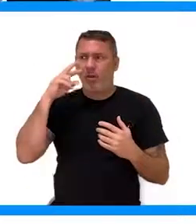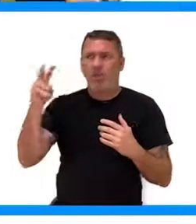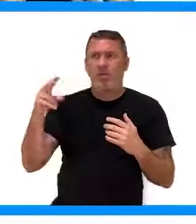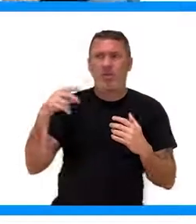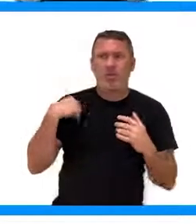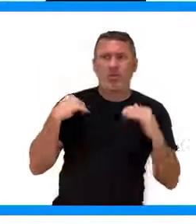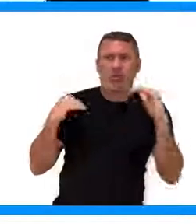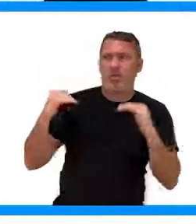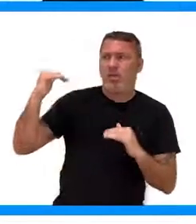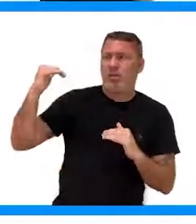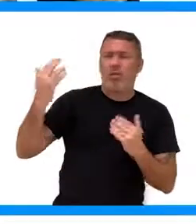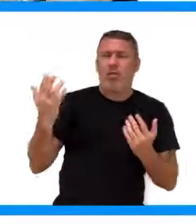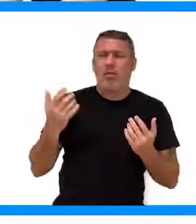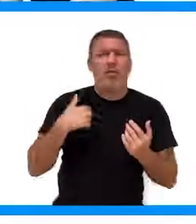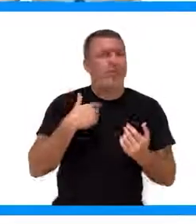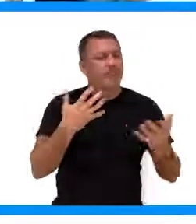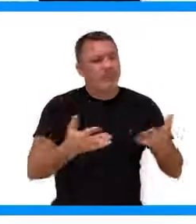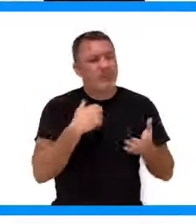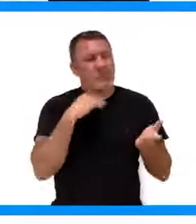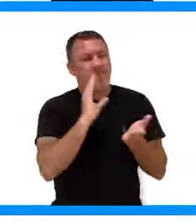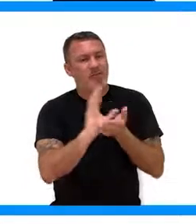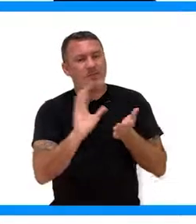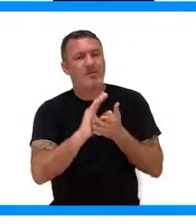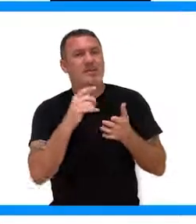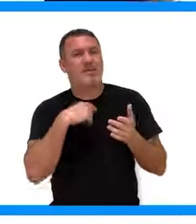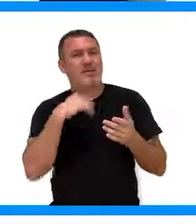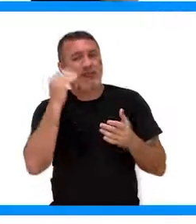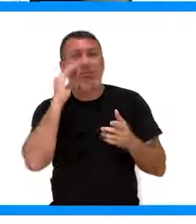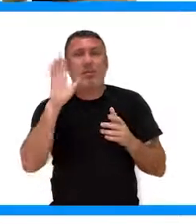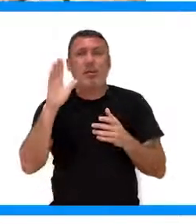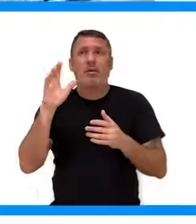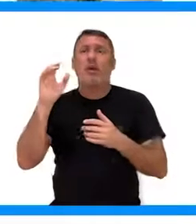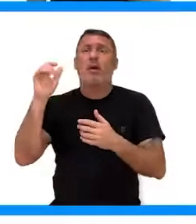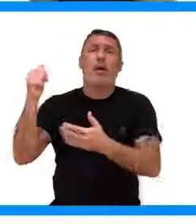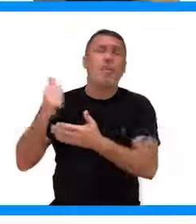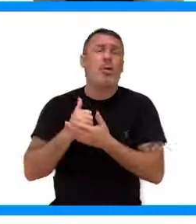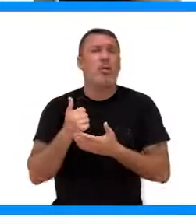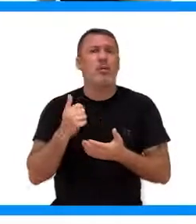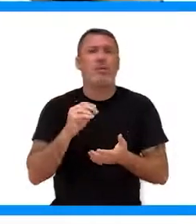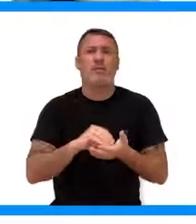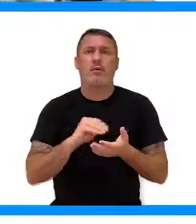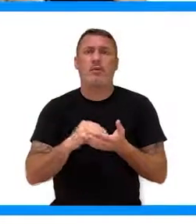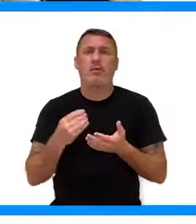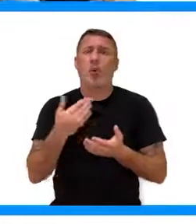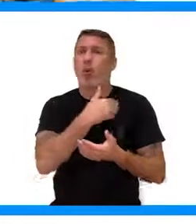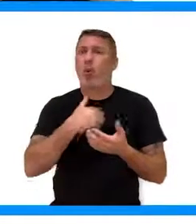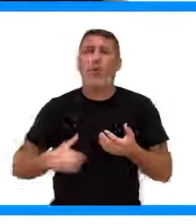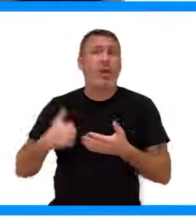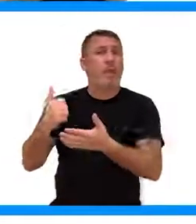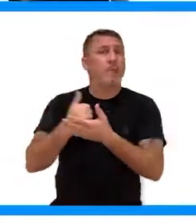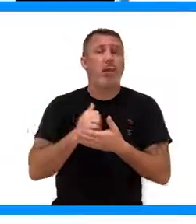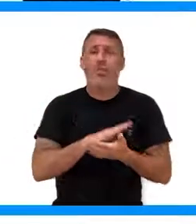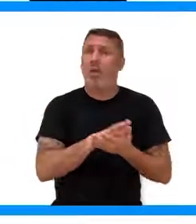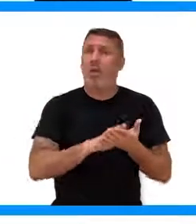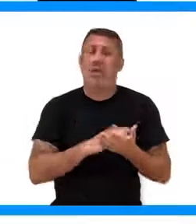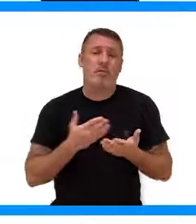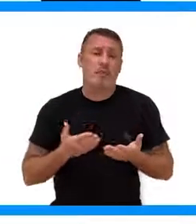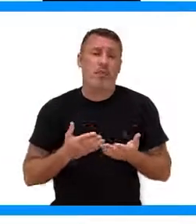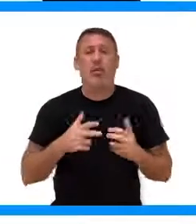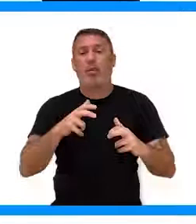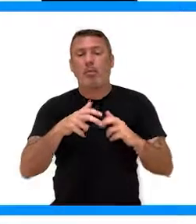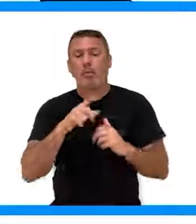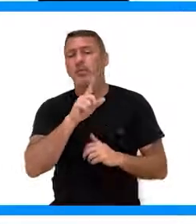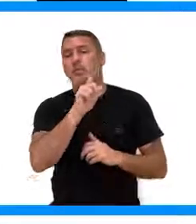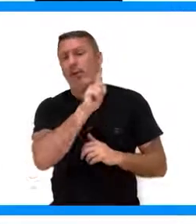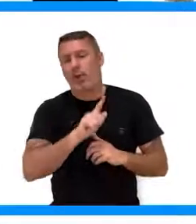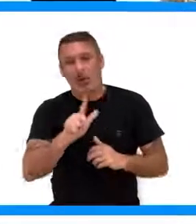o pequeno agricultor tem que investir mais, tem que buscar as alternativas e ainda assim não tem o apoio esperado do governo,